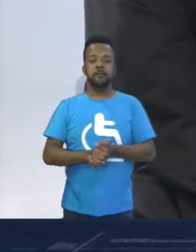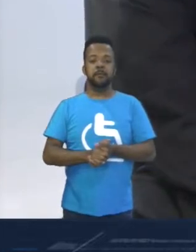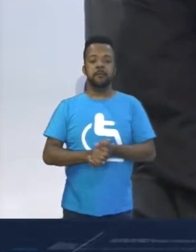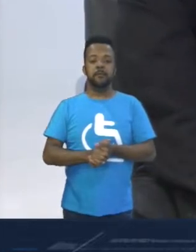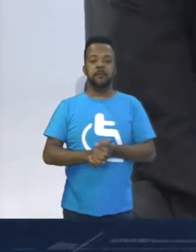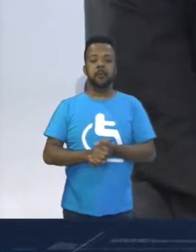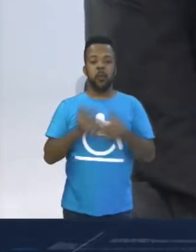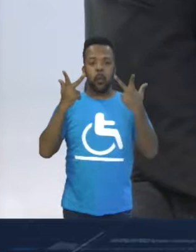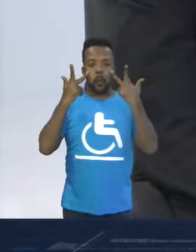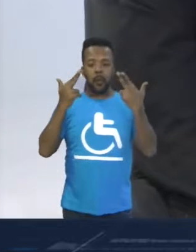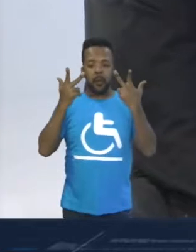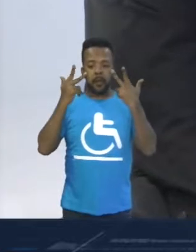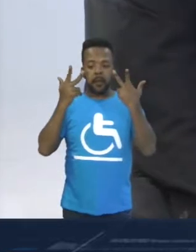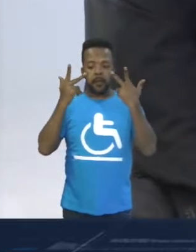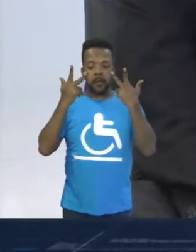realmente